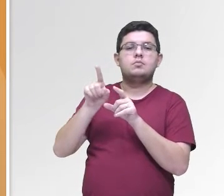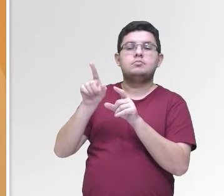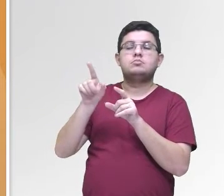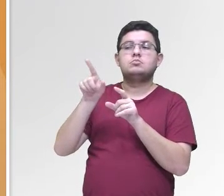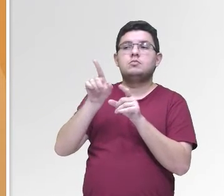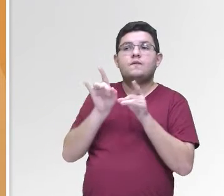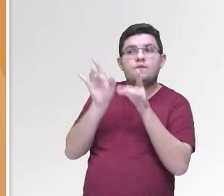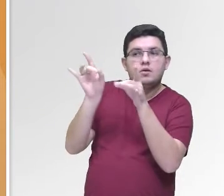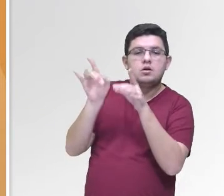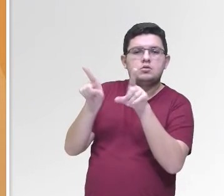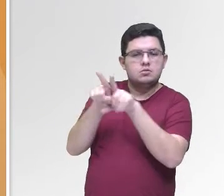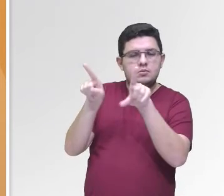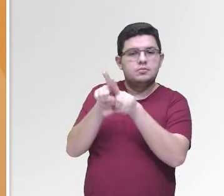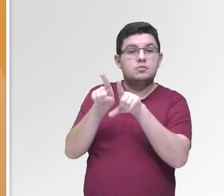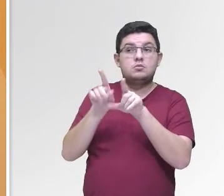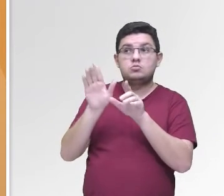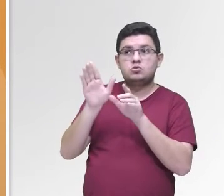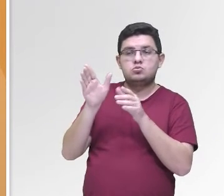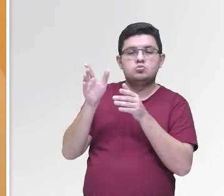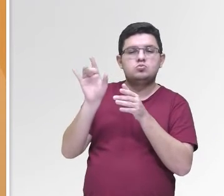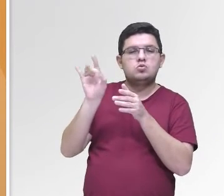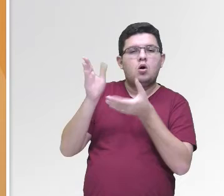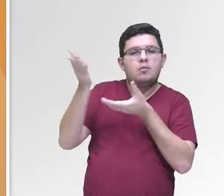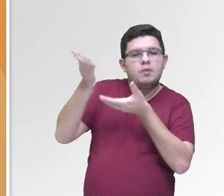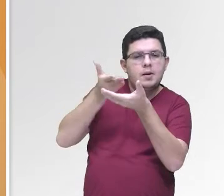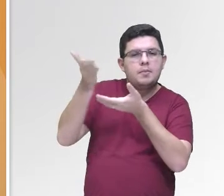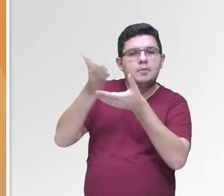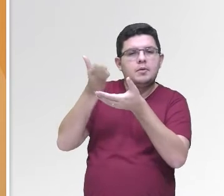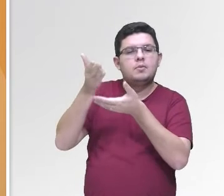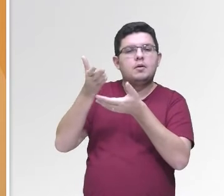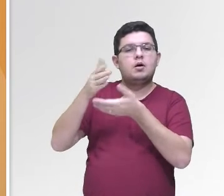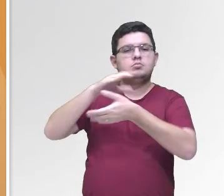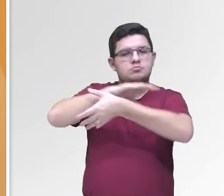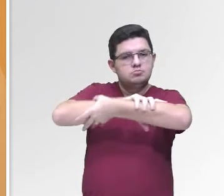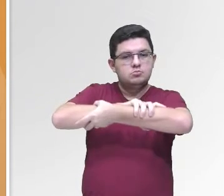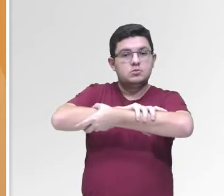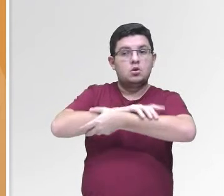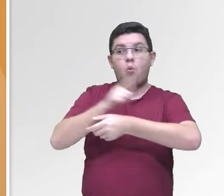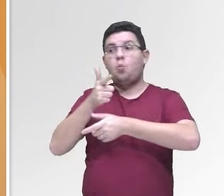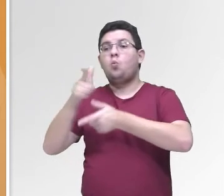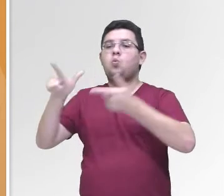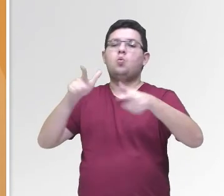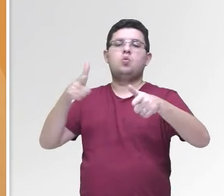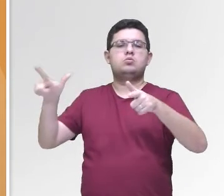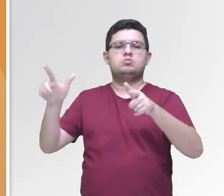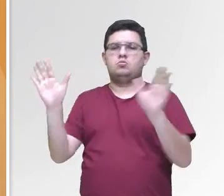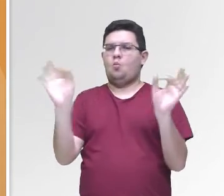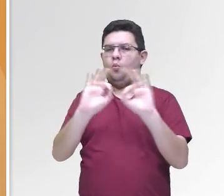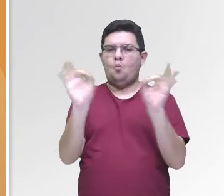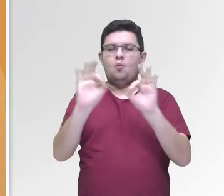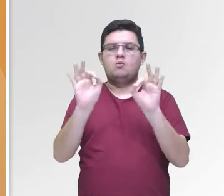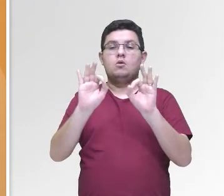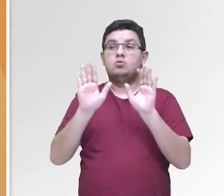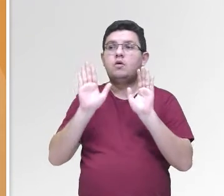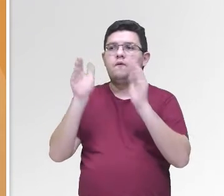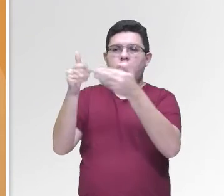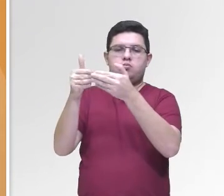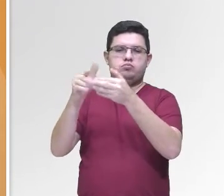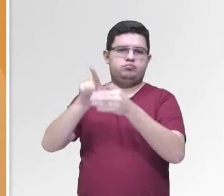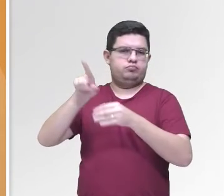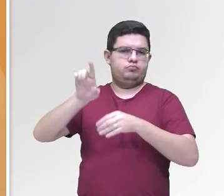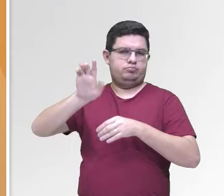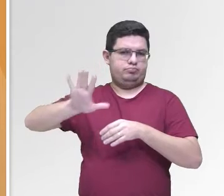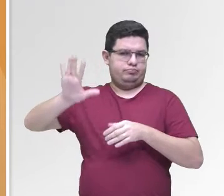dessas metrópoles. Então, era um acordo, era um pacto feito entre a metrópole e a colônia, né? Um